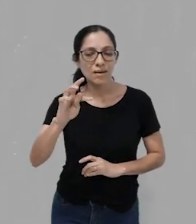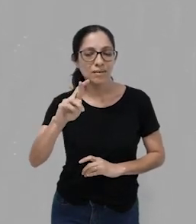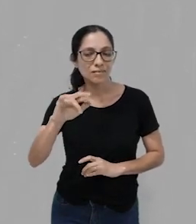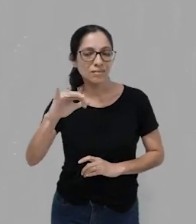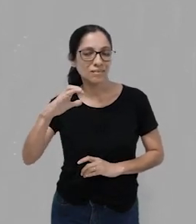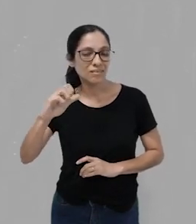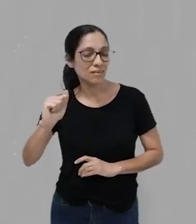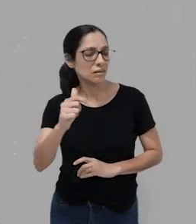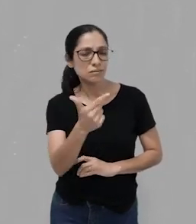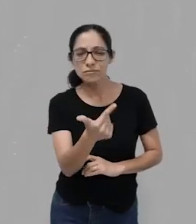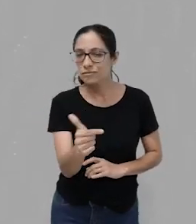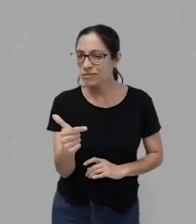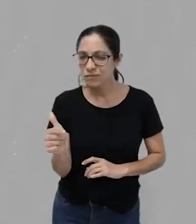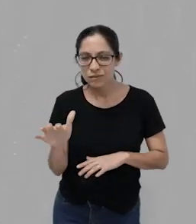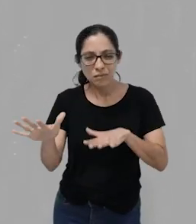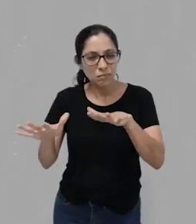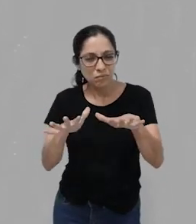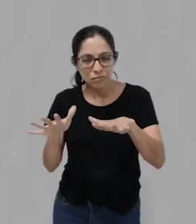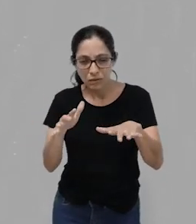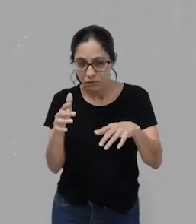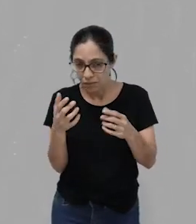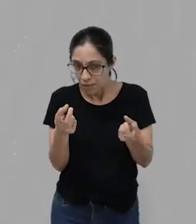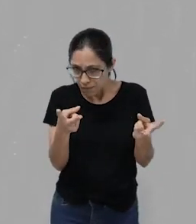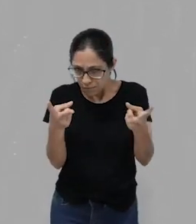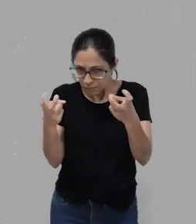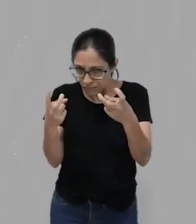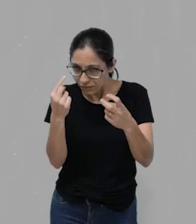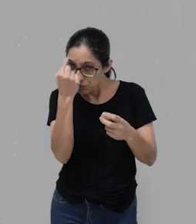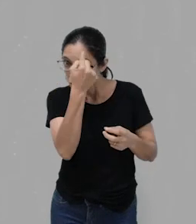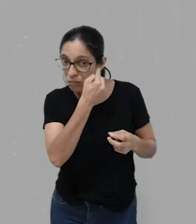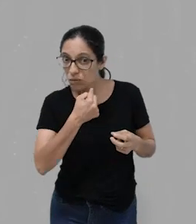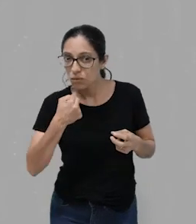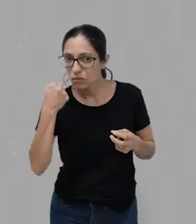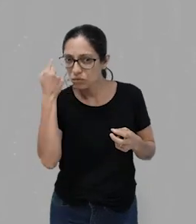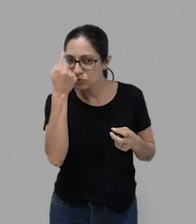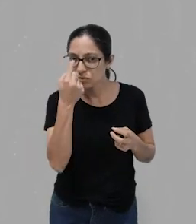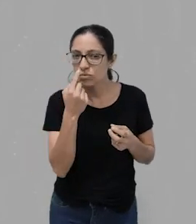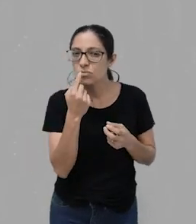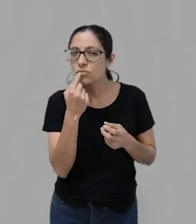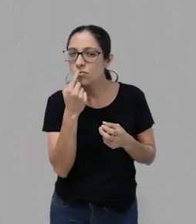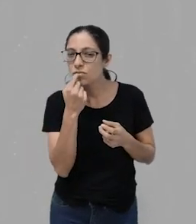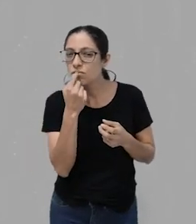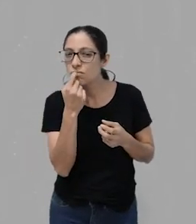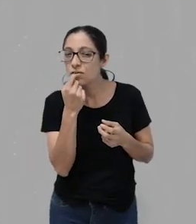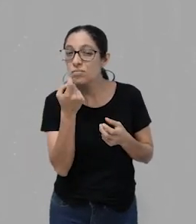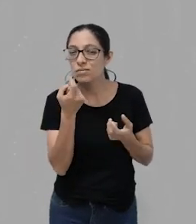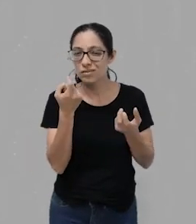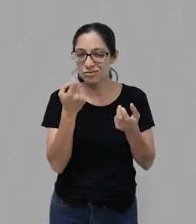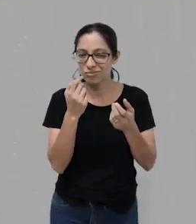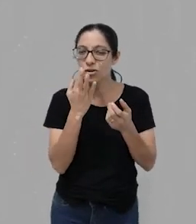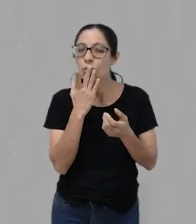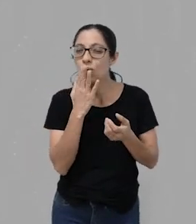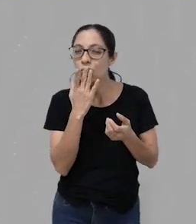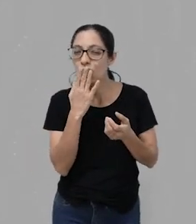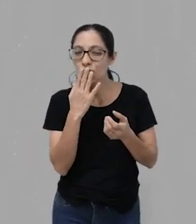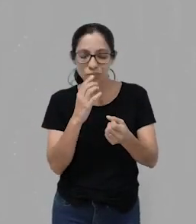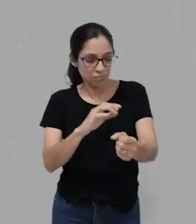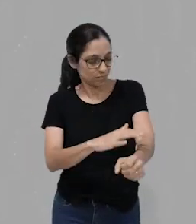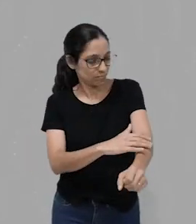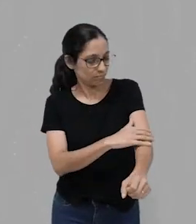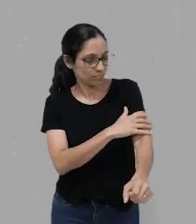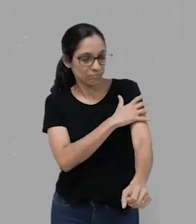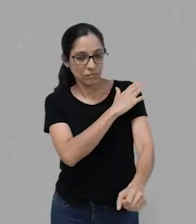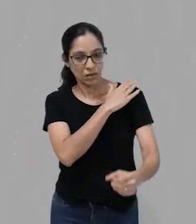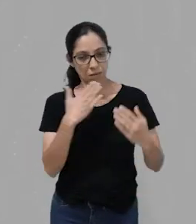Percebam pela expressão dele como ele está bem vermelho. Como os braços, o ombro dele está bem avermelhado. Porque ele está fazendo